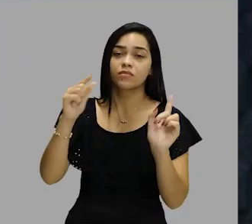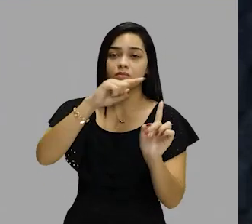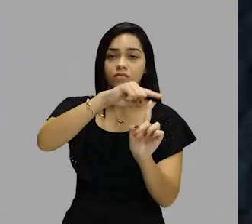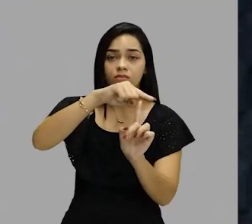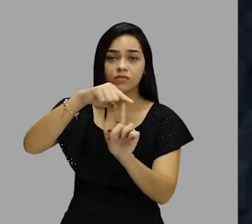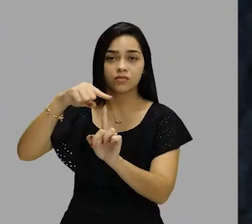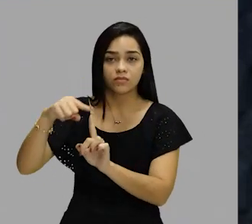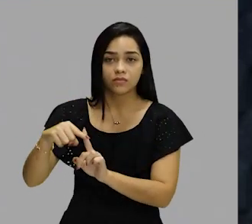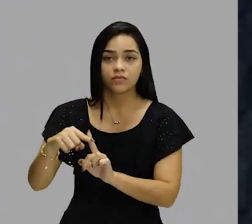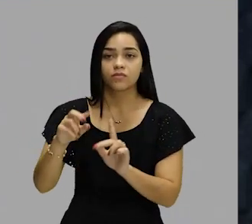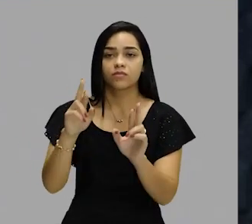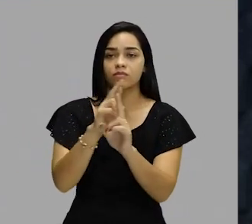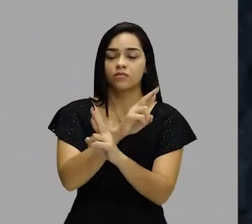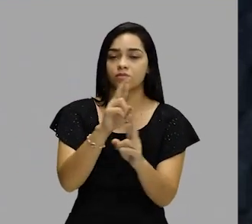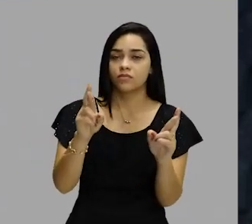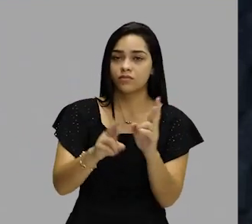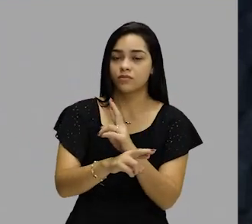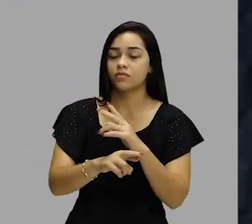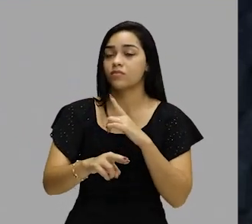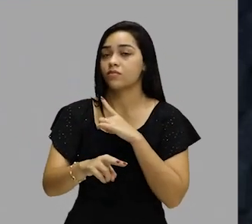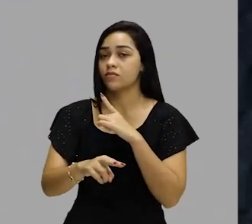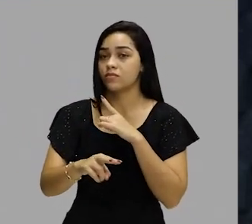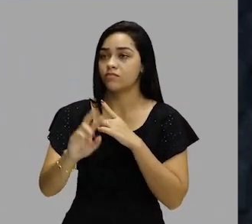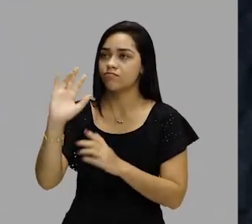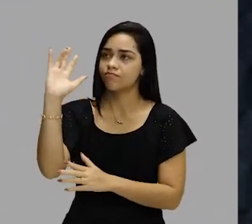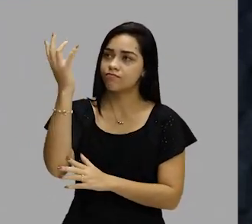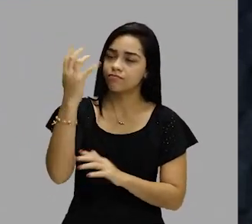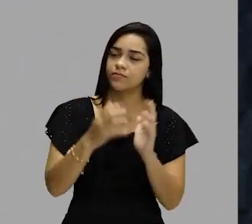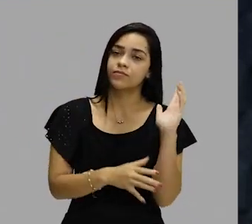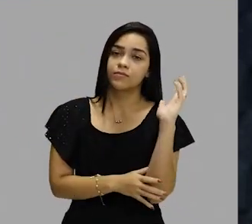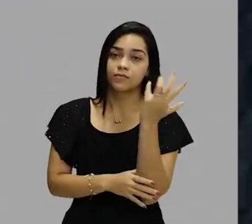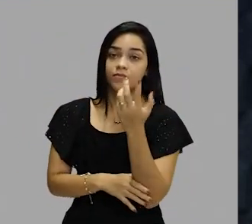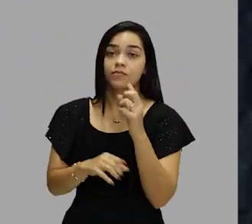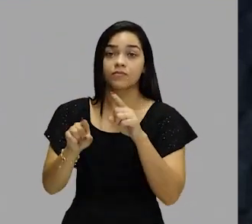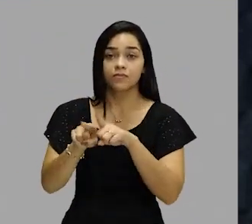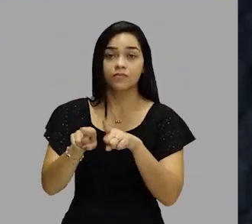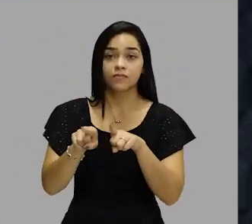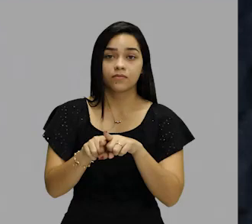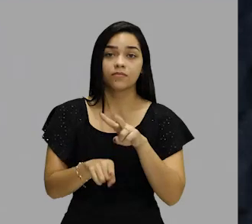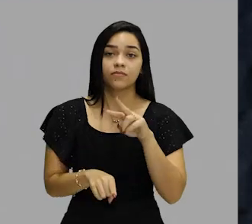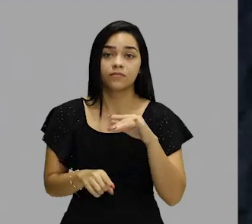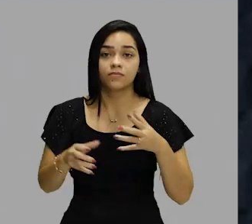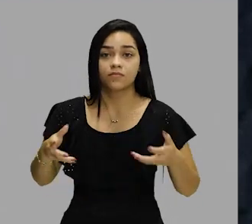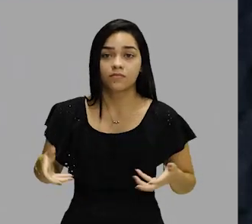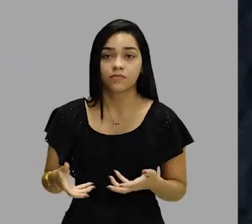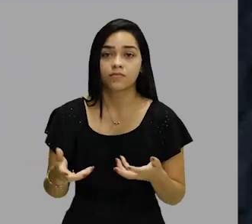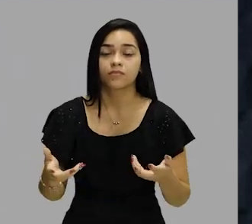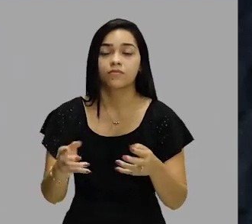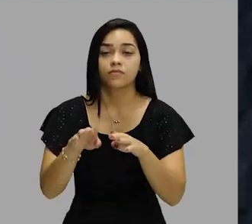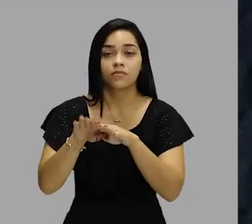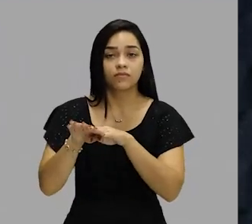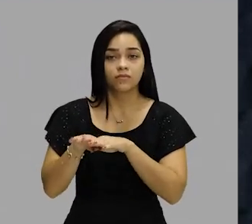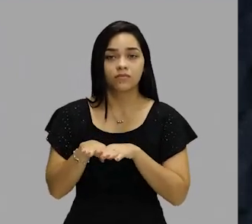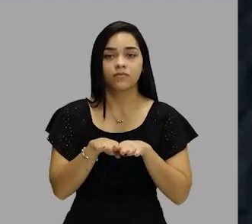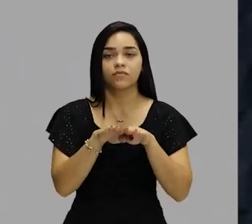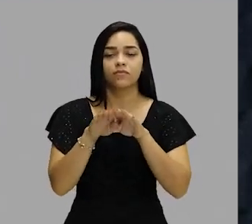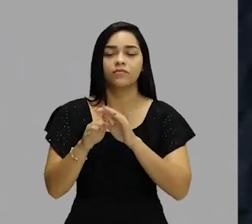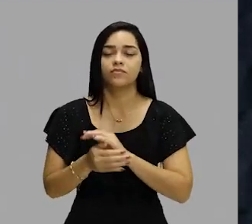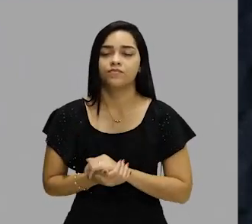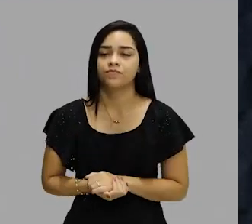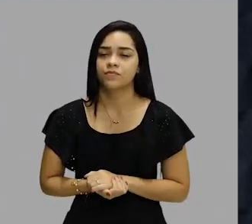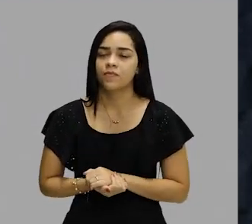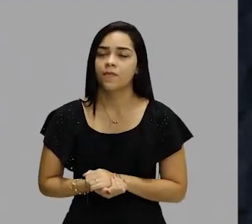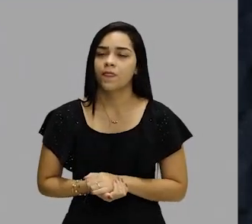relações ecológicas ocorrendo na natureza que também vai promover equilíbrio, né?